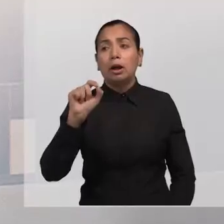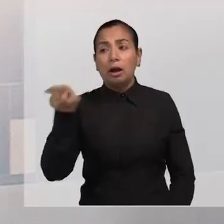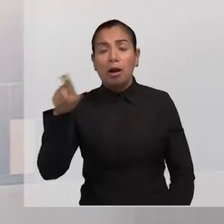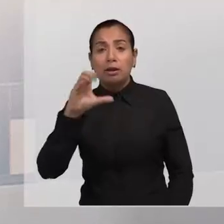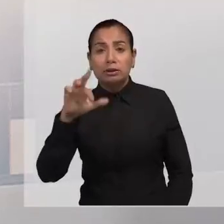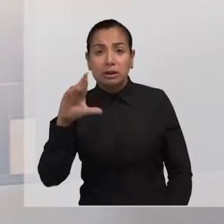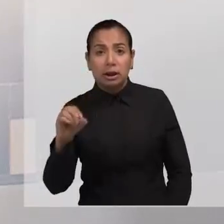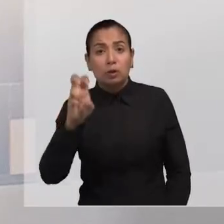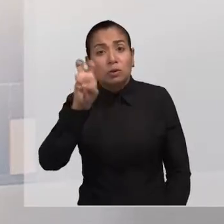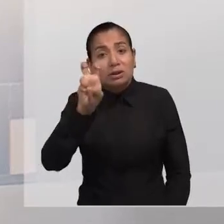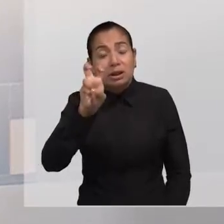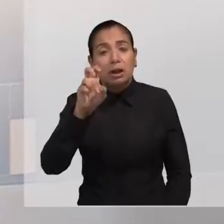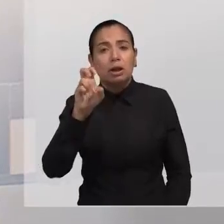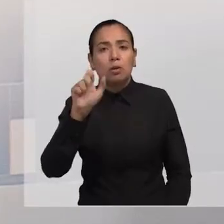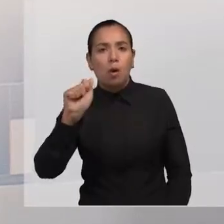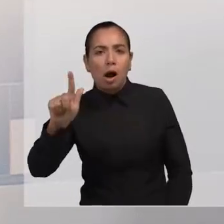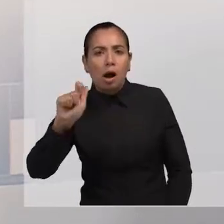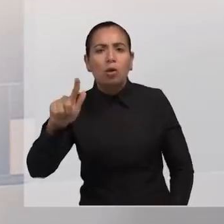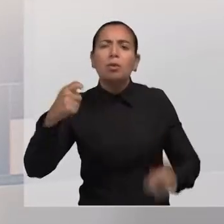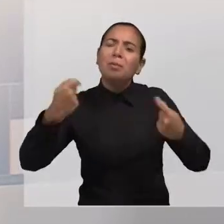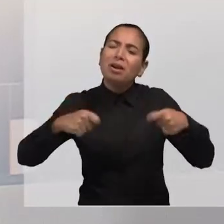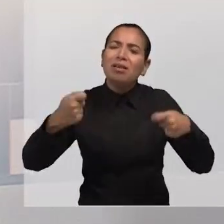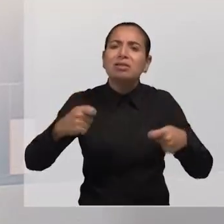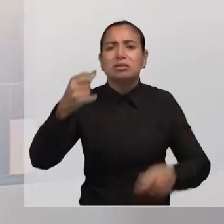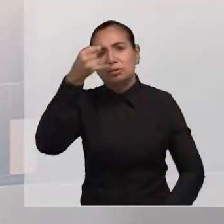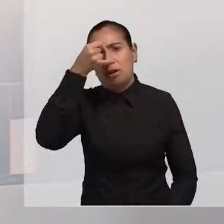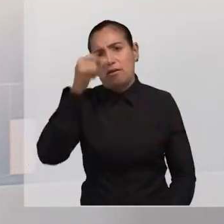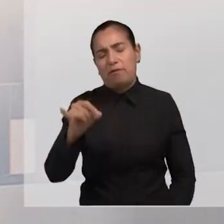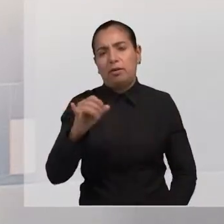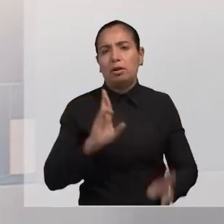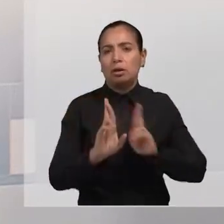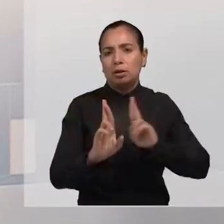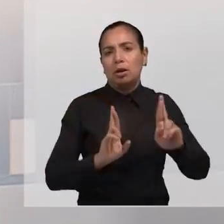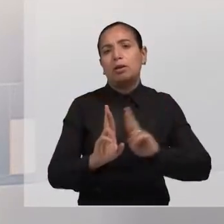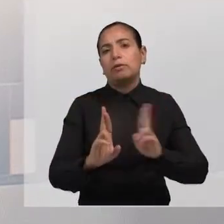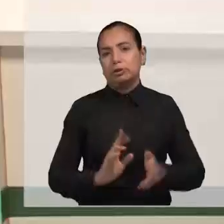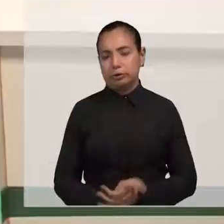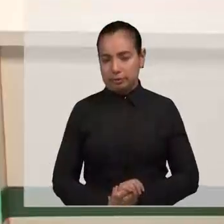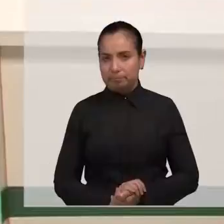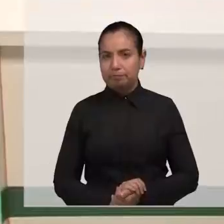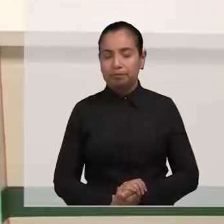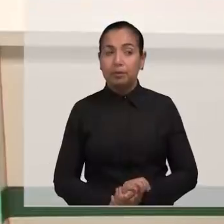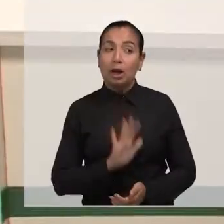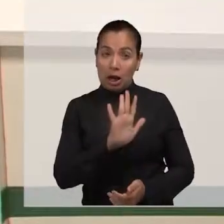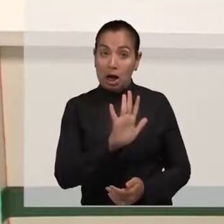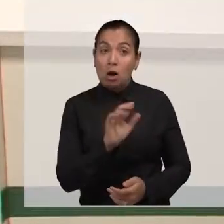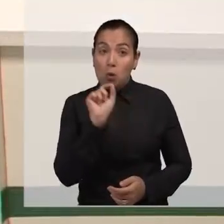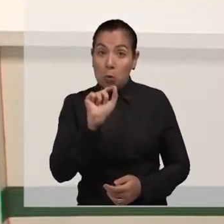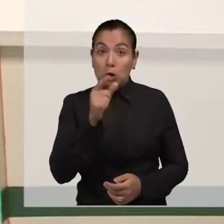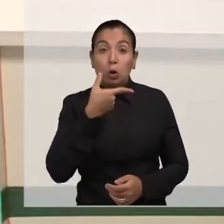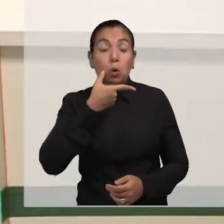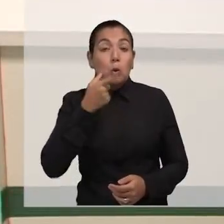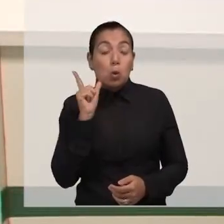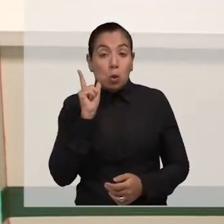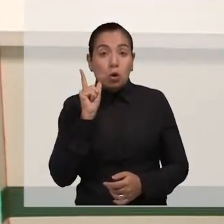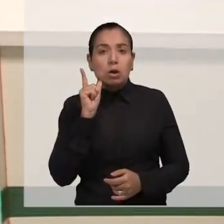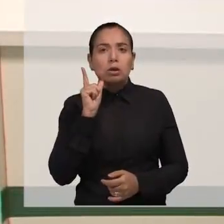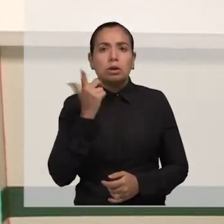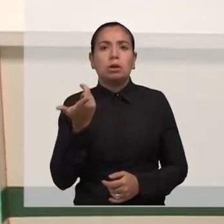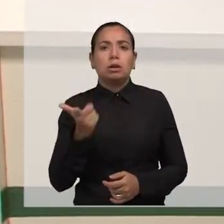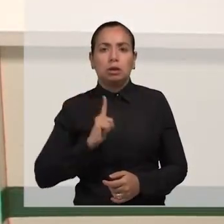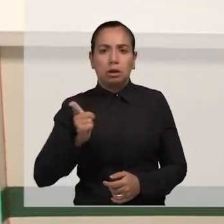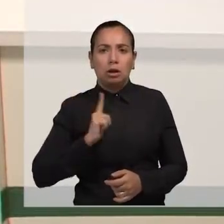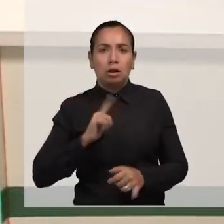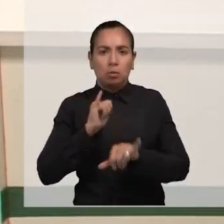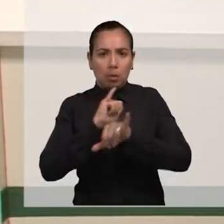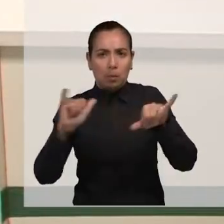agosto, evite a grande imprensa, evite dar entrevista. A coisa foi tão séria que ele chegou ontem, foi publicado em alguns sites.